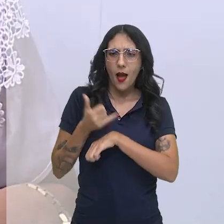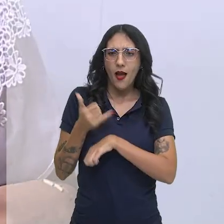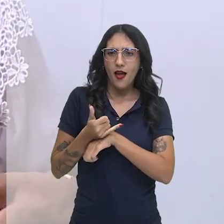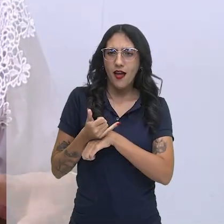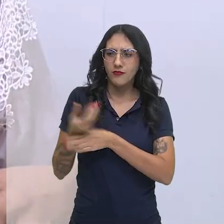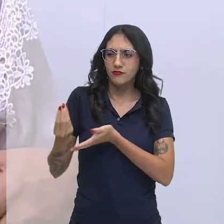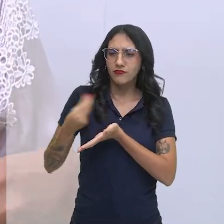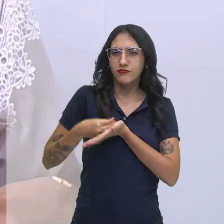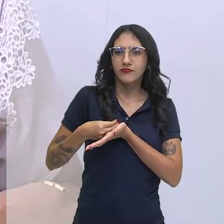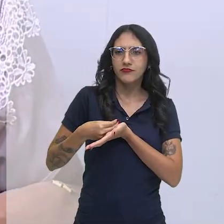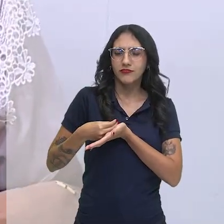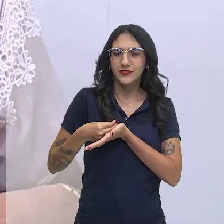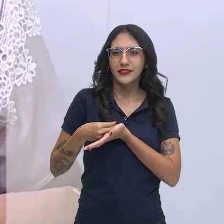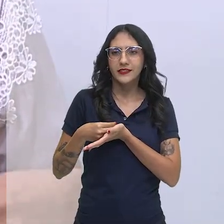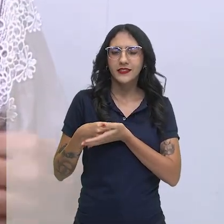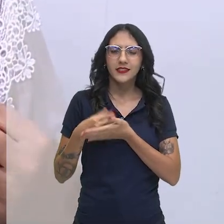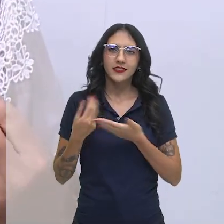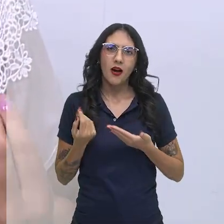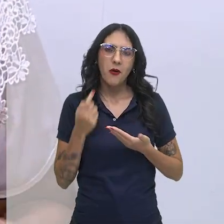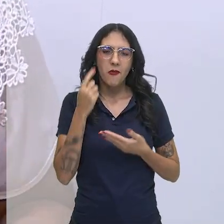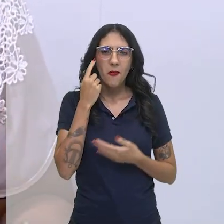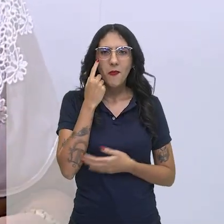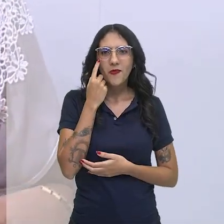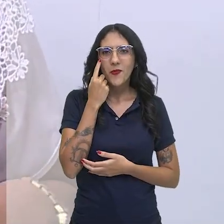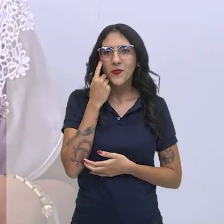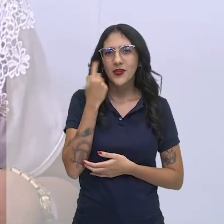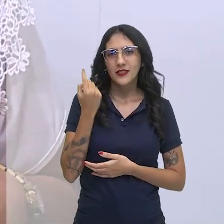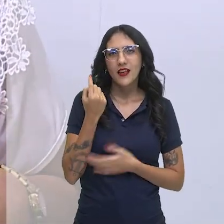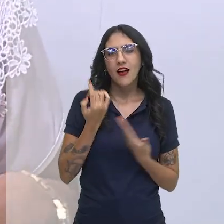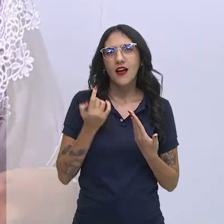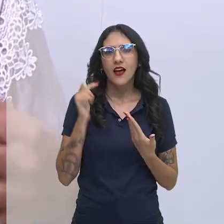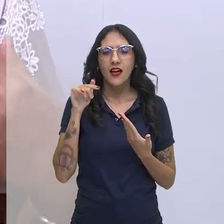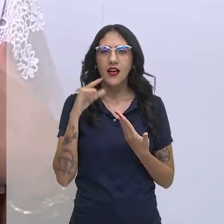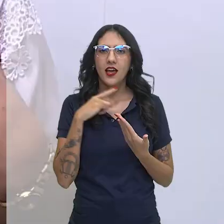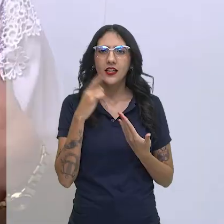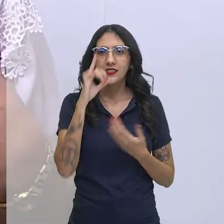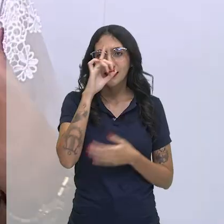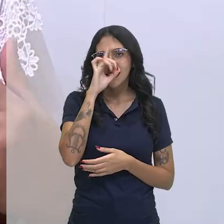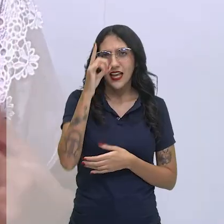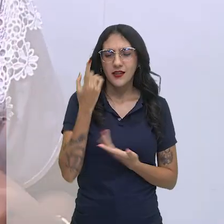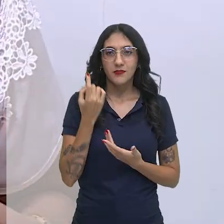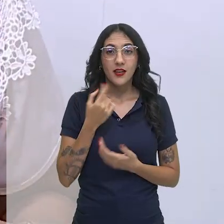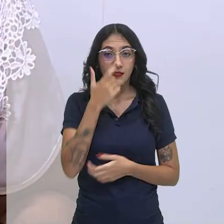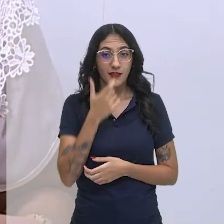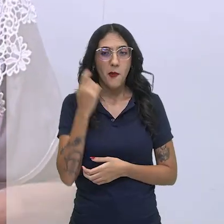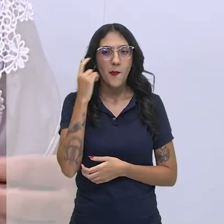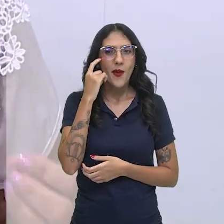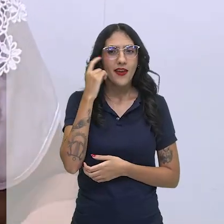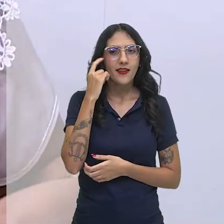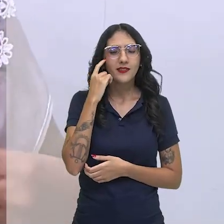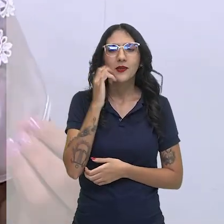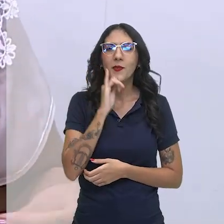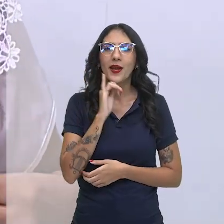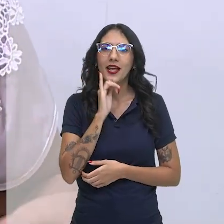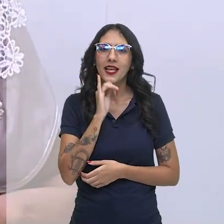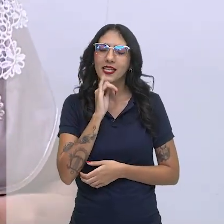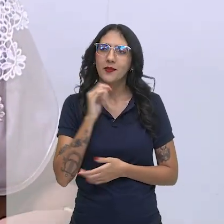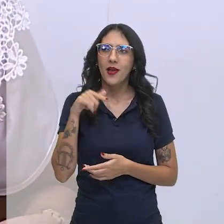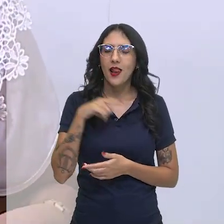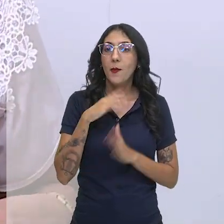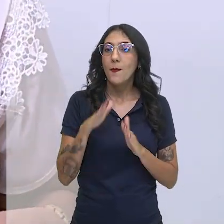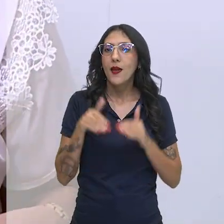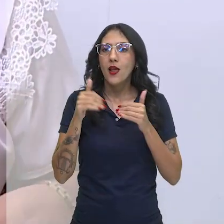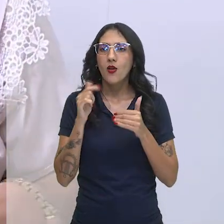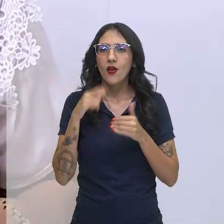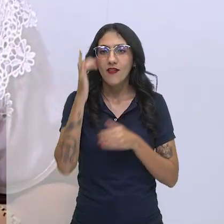retornar. Ou seja, a ideia que eu entendo de arredondar um número é para